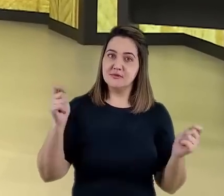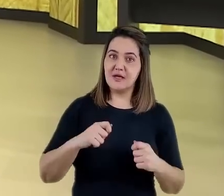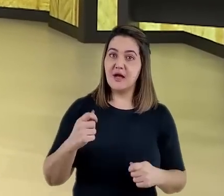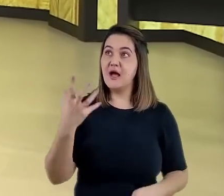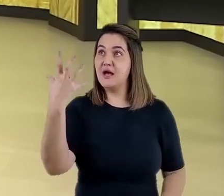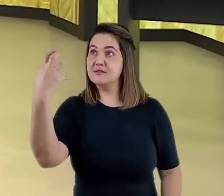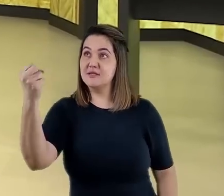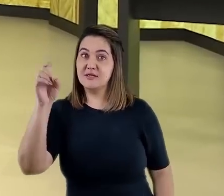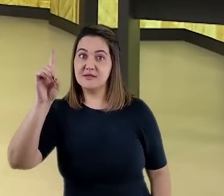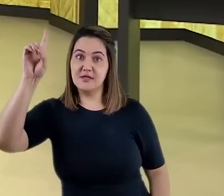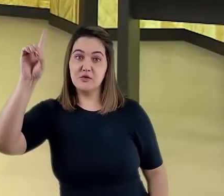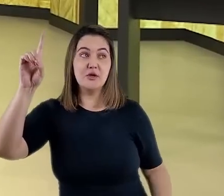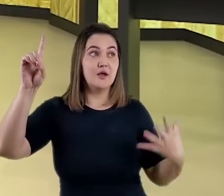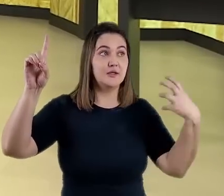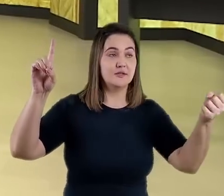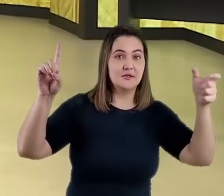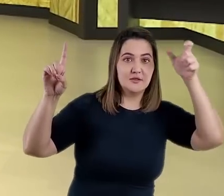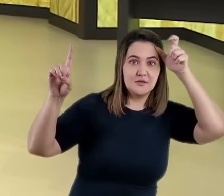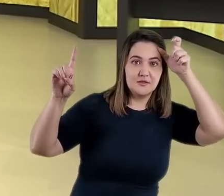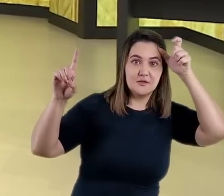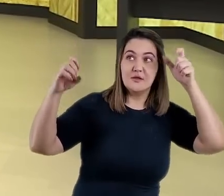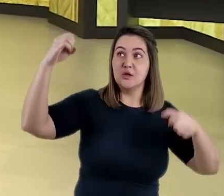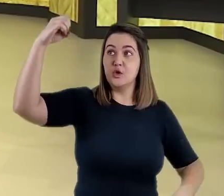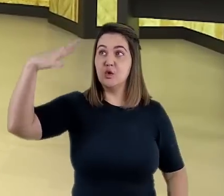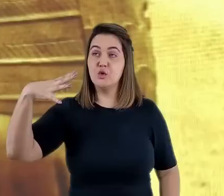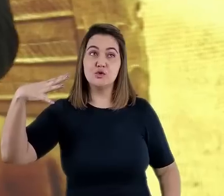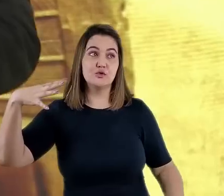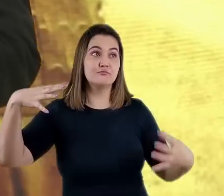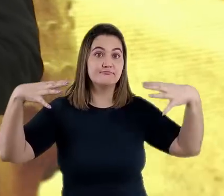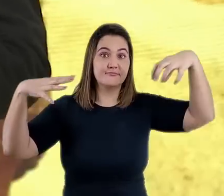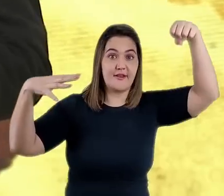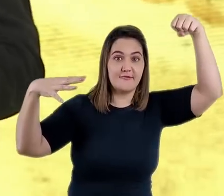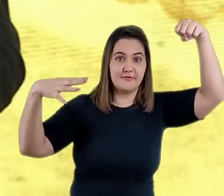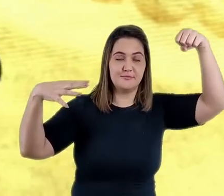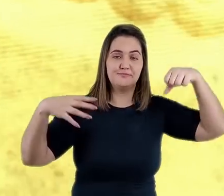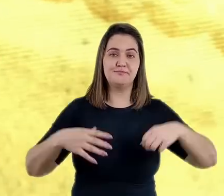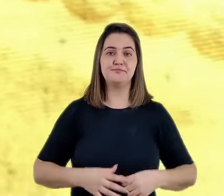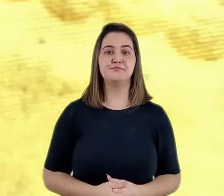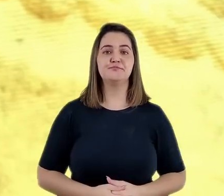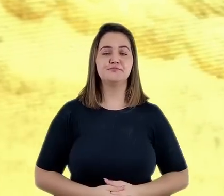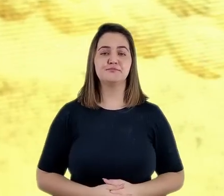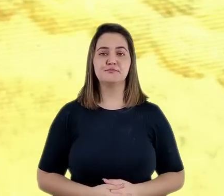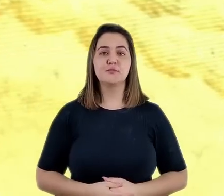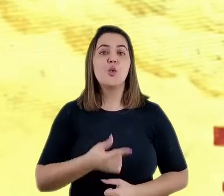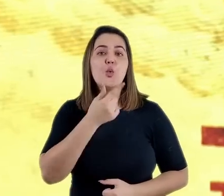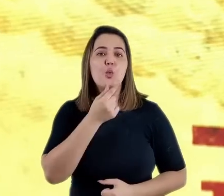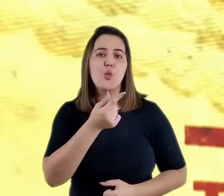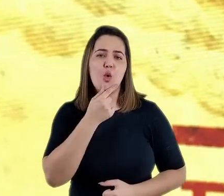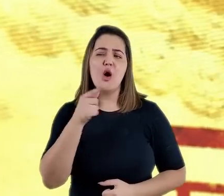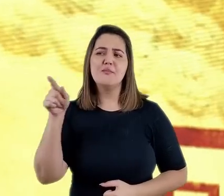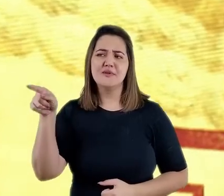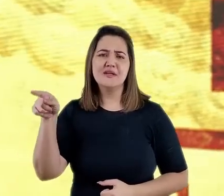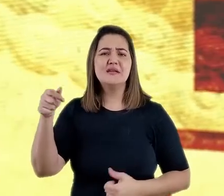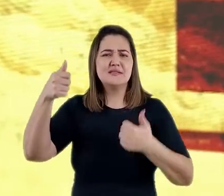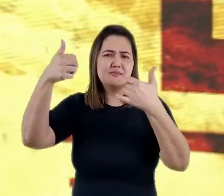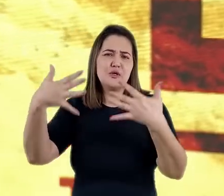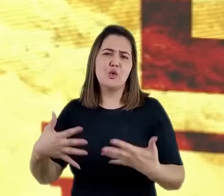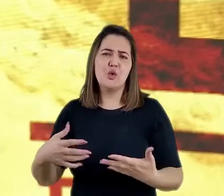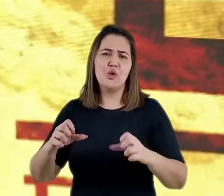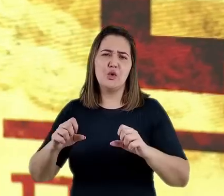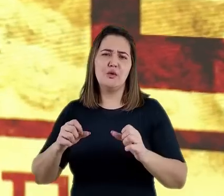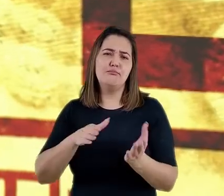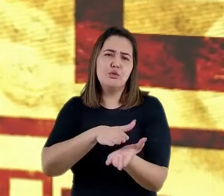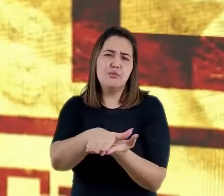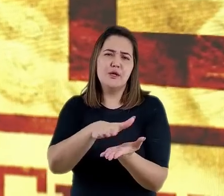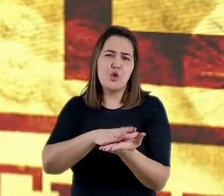luz ou das trevas, de Deus ou de Satanás. O teólogo brasileiro José Maria Bertolucci publicou certa vez uma tese nos